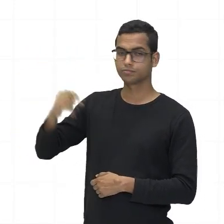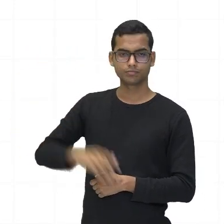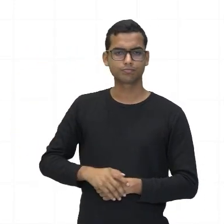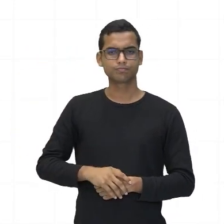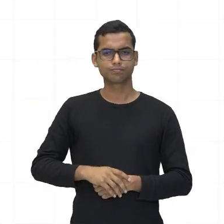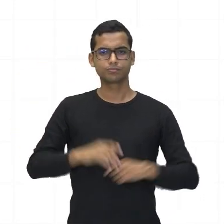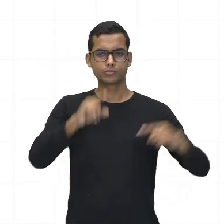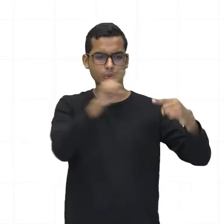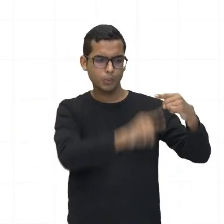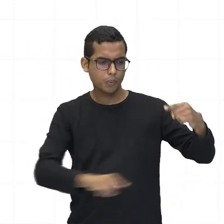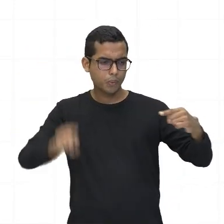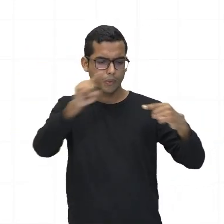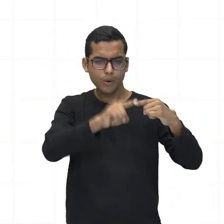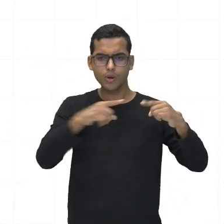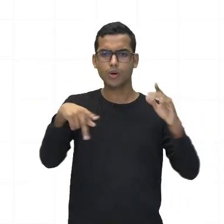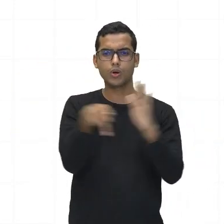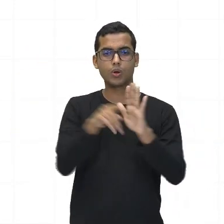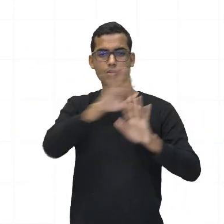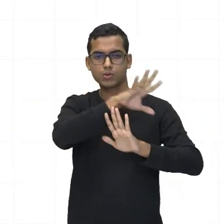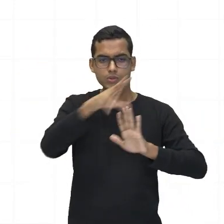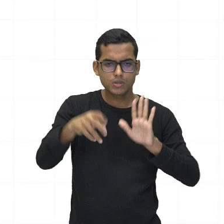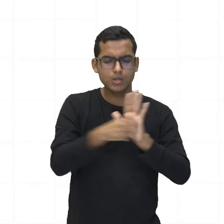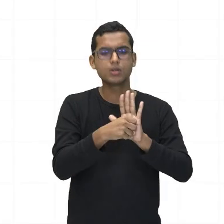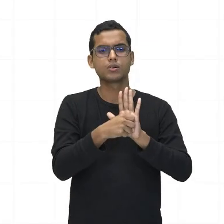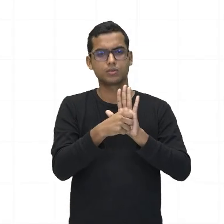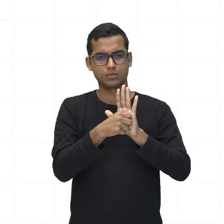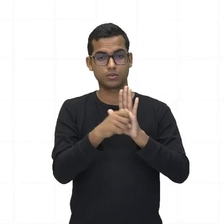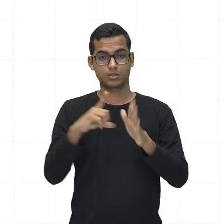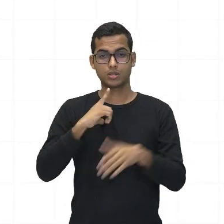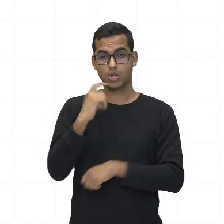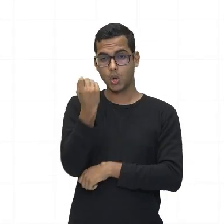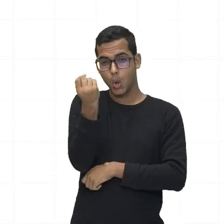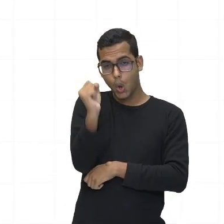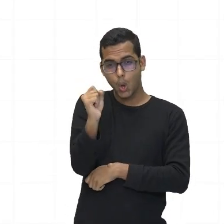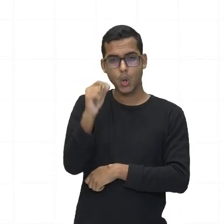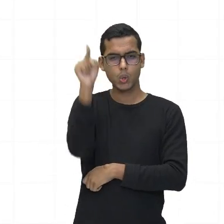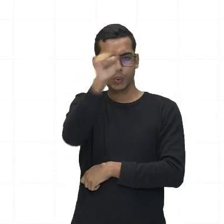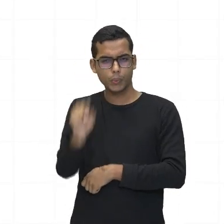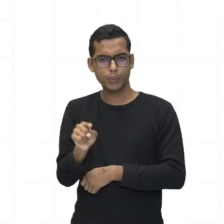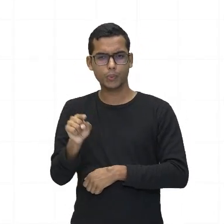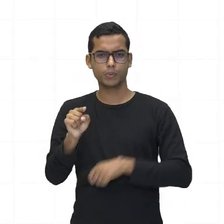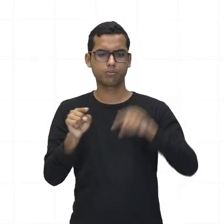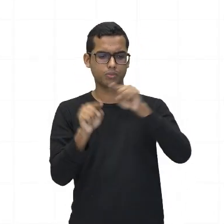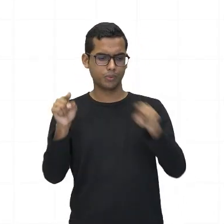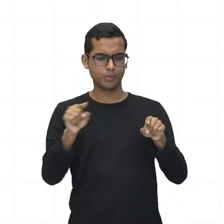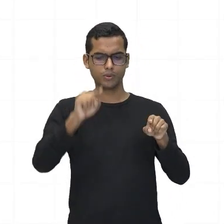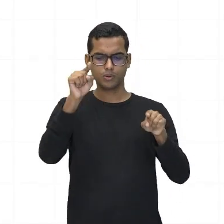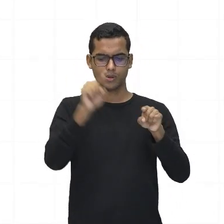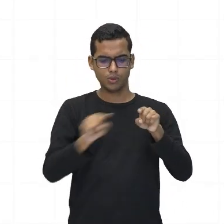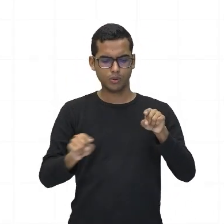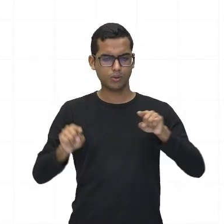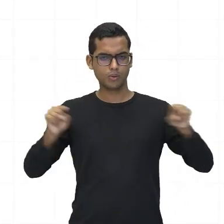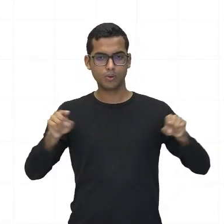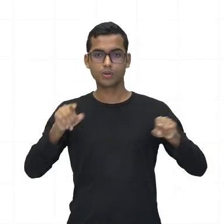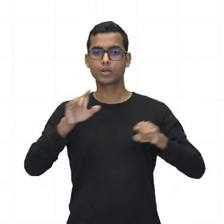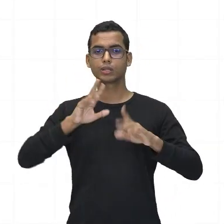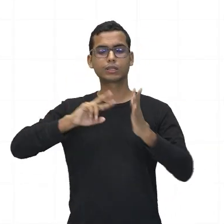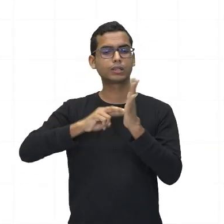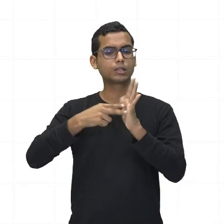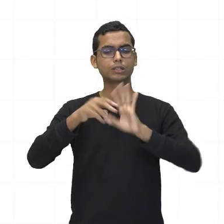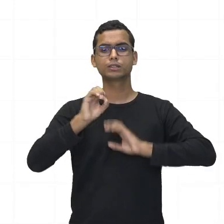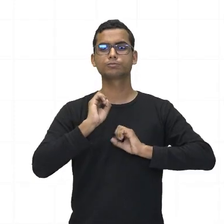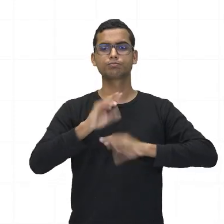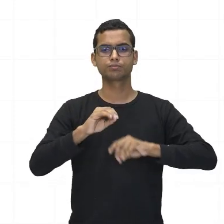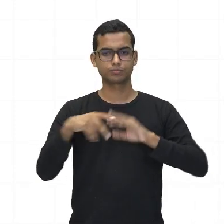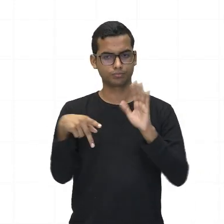Ela é representada por um círculo com 8 raios que significam os ensinamentos do Buda.